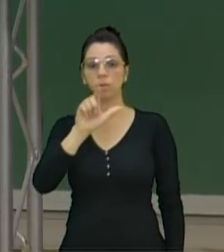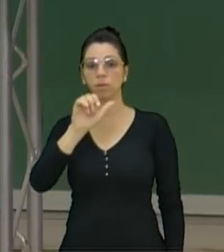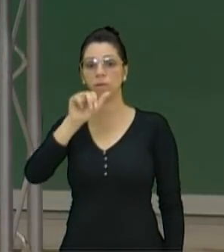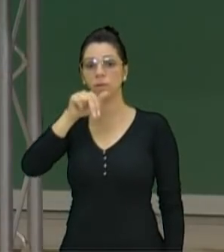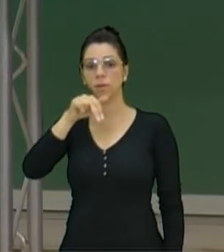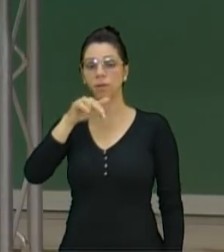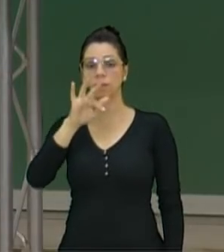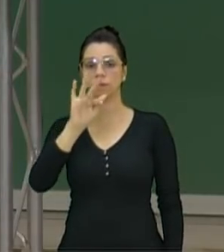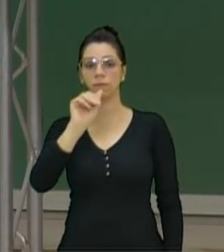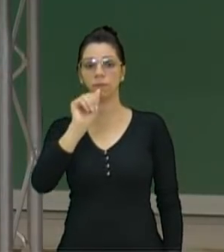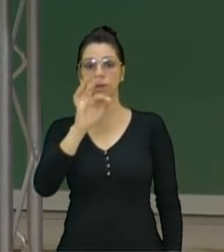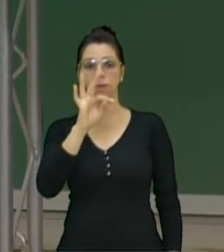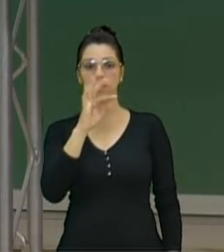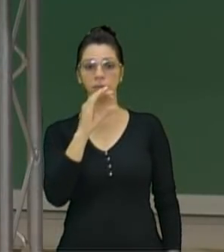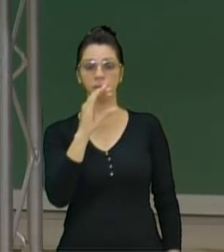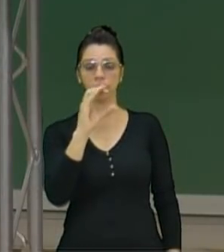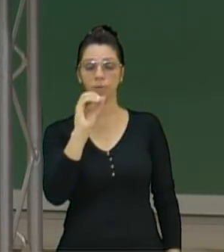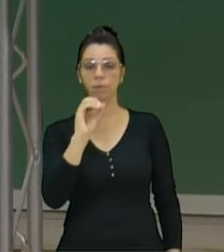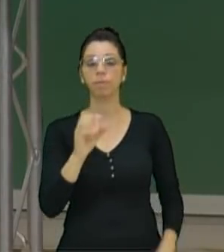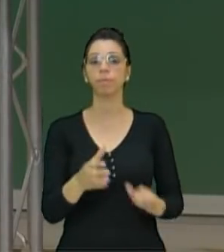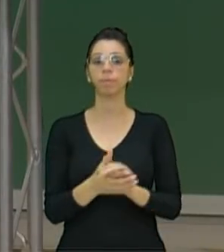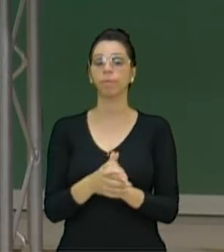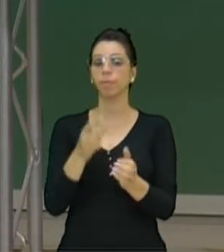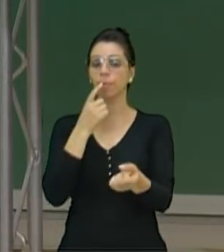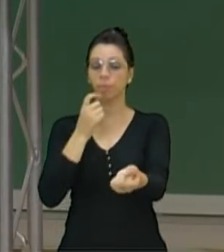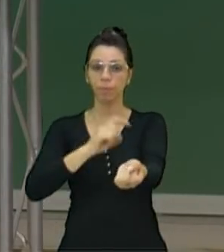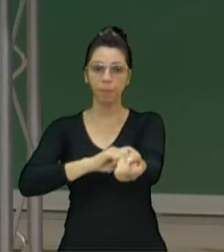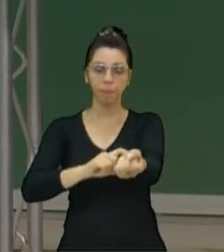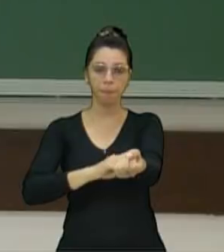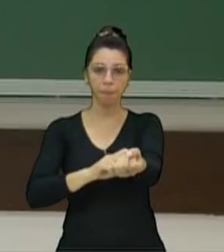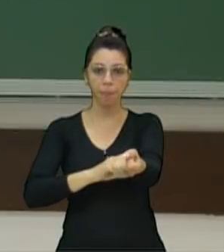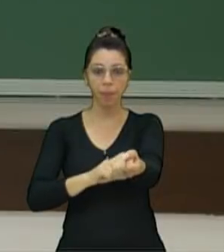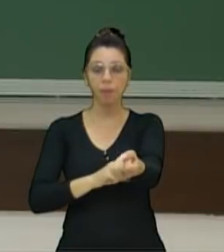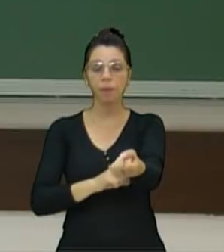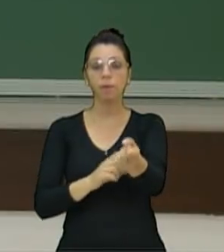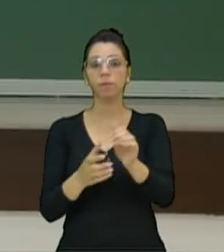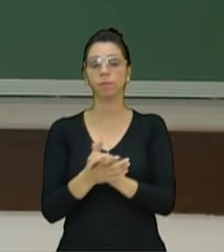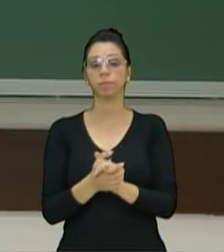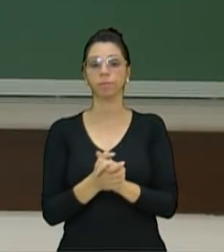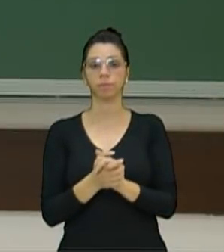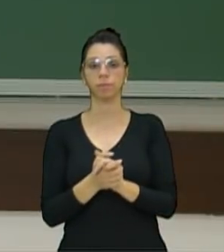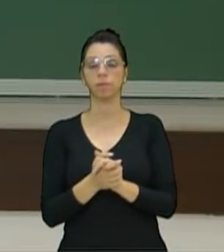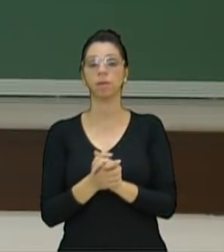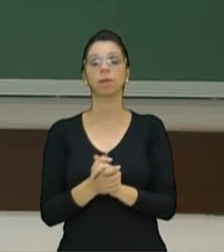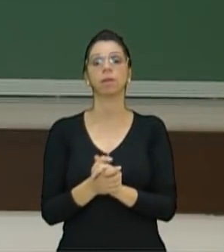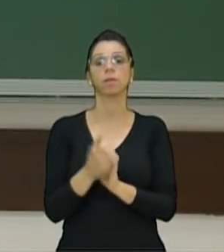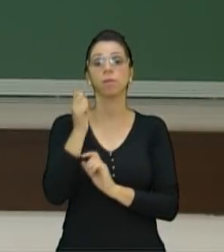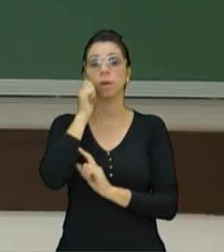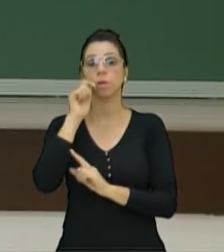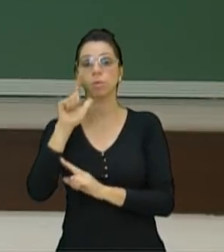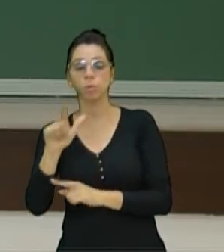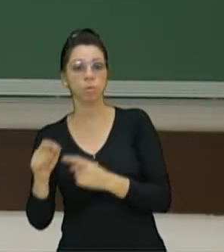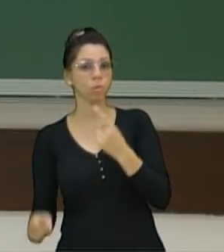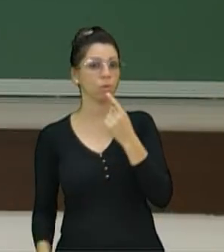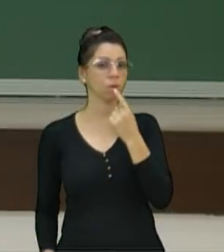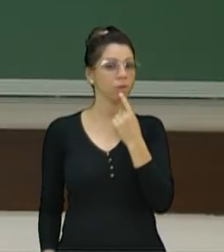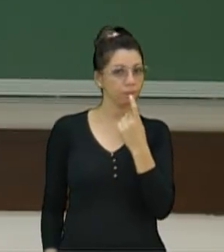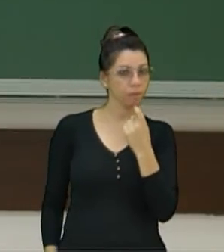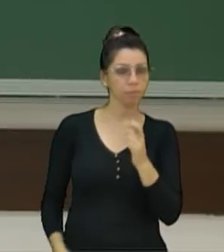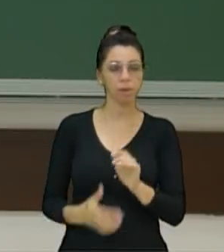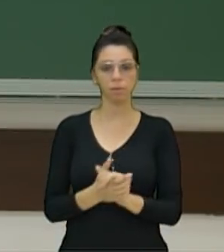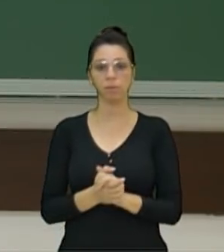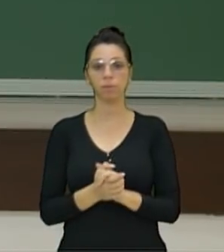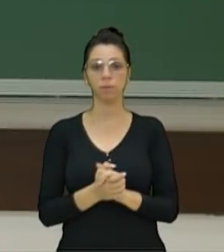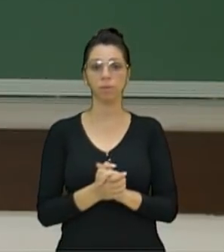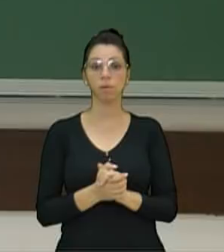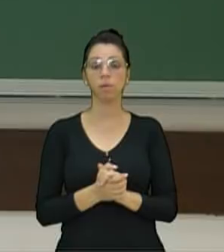Então, lembrando aqui que os vasos sanguíneos, né, eles vão estar representados de azul e de vermelho, né? E os vasos linfáticos são esses